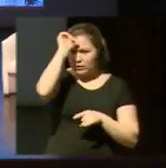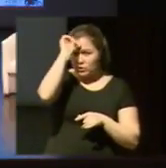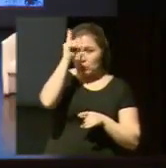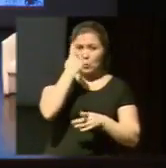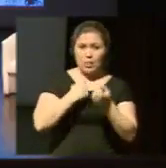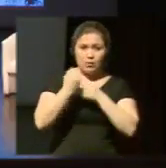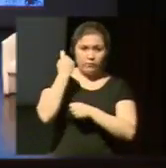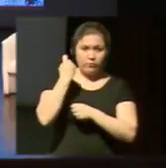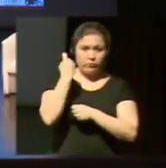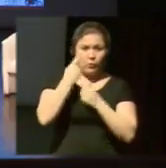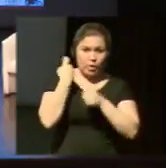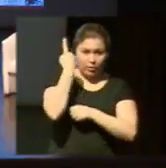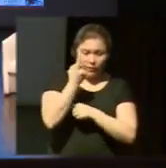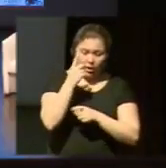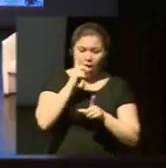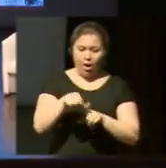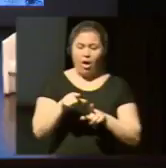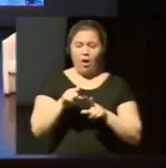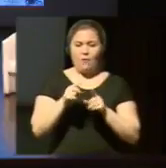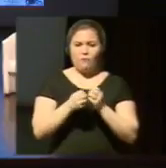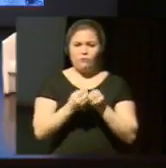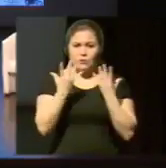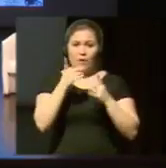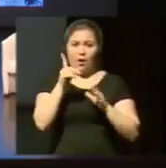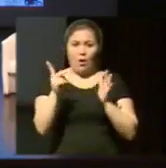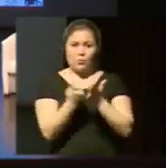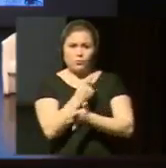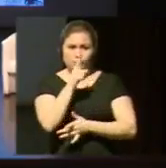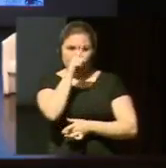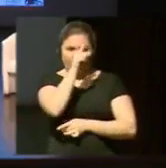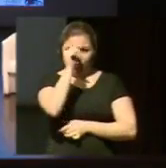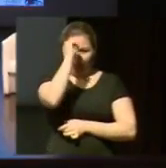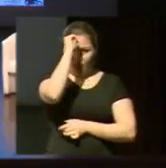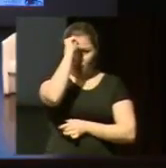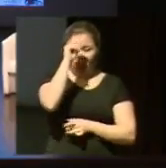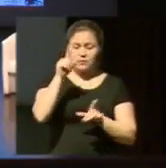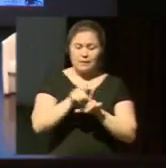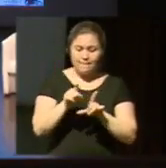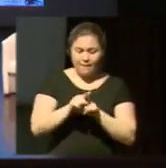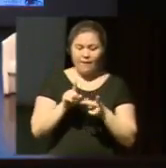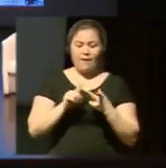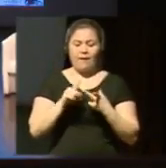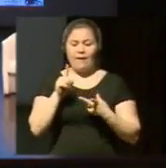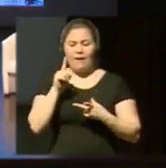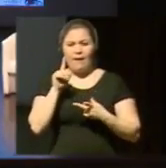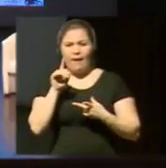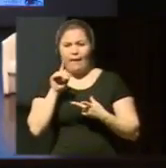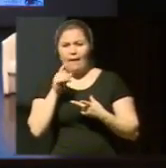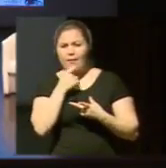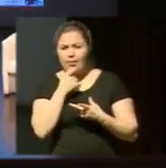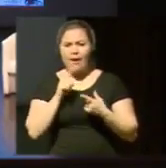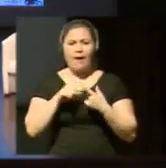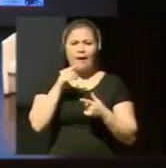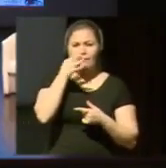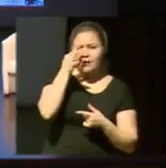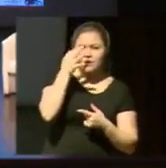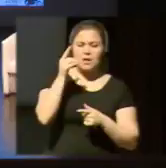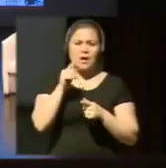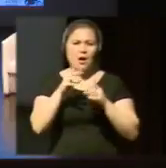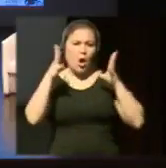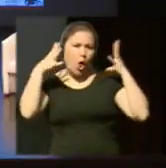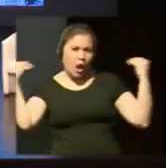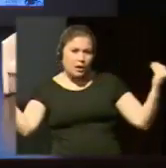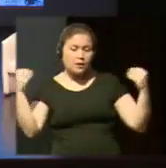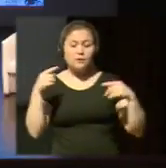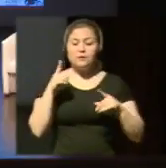vem o festival acontecerá na Índia. Estamos na Inglaterra, na França, na Holanda. E aqui eu